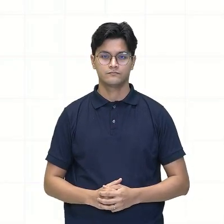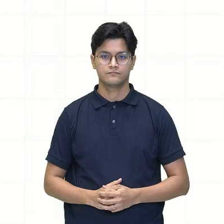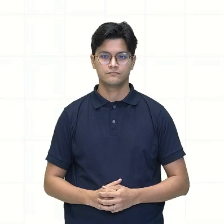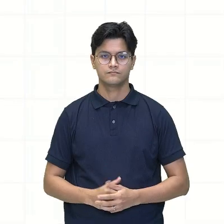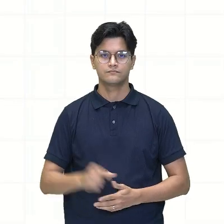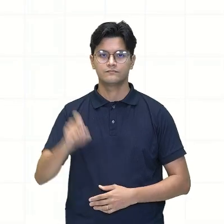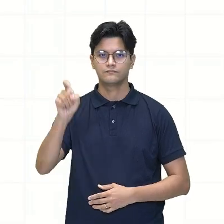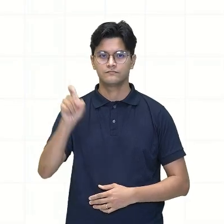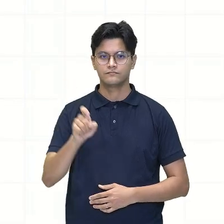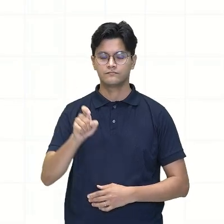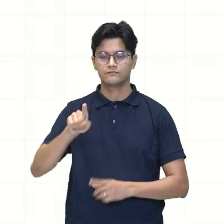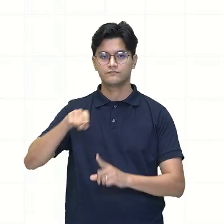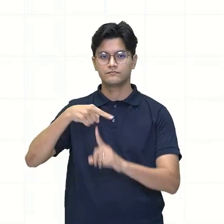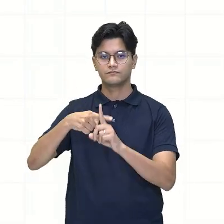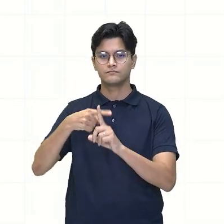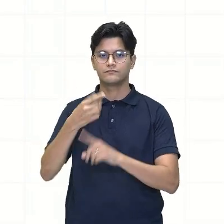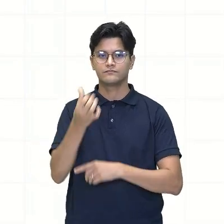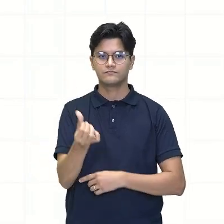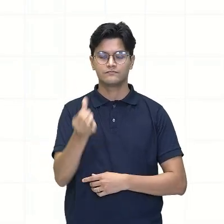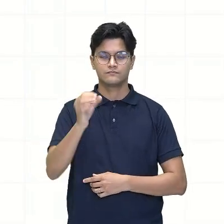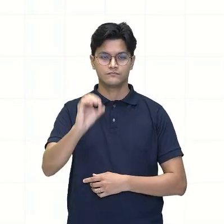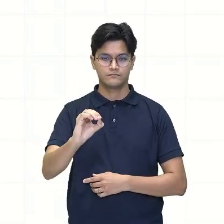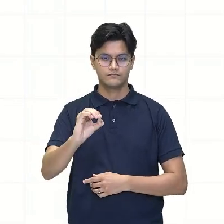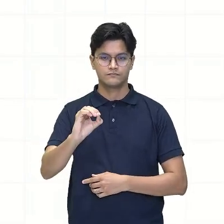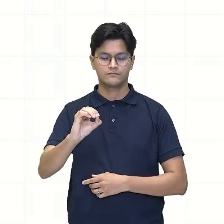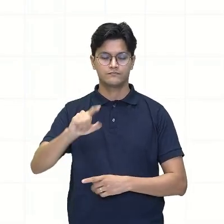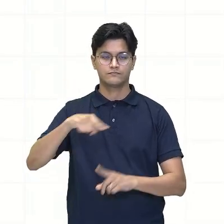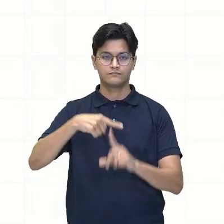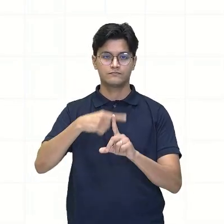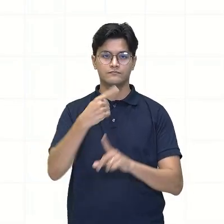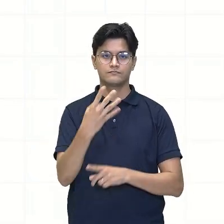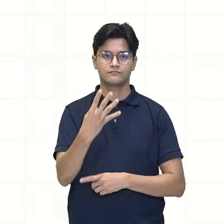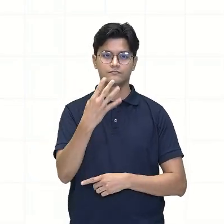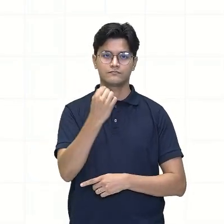x mais 60 mais